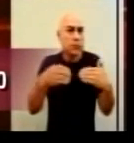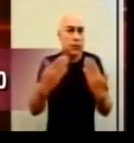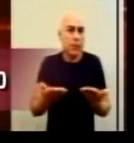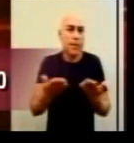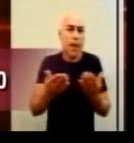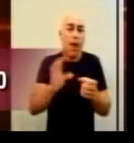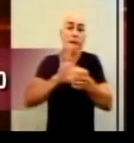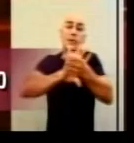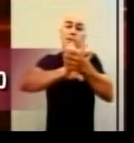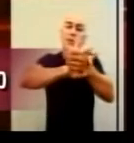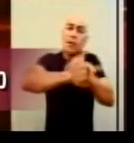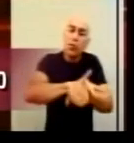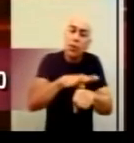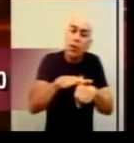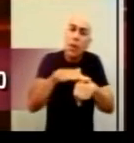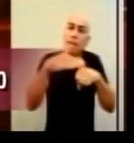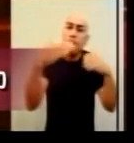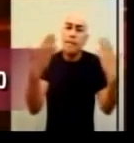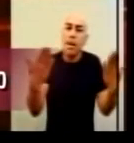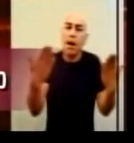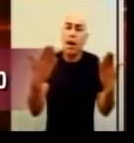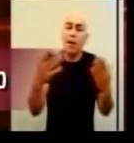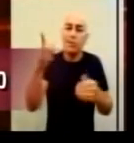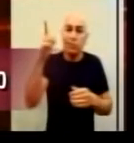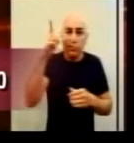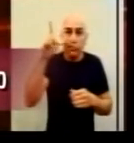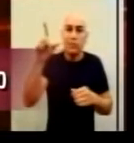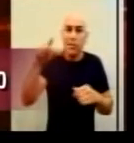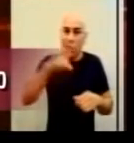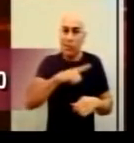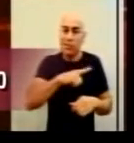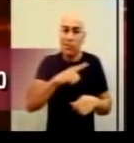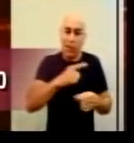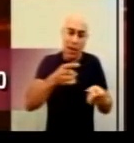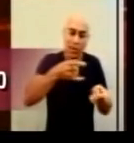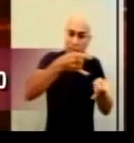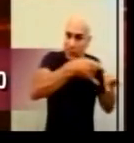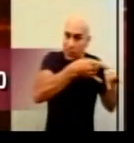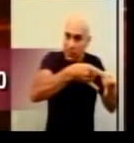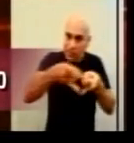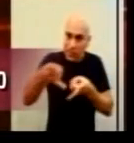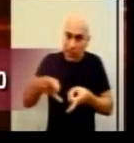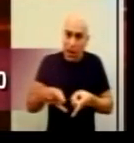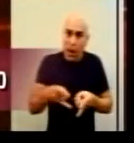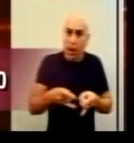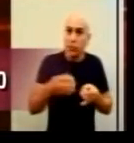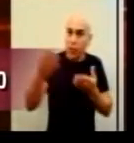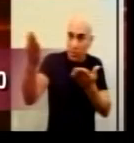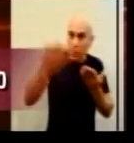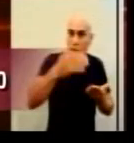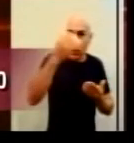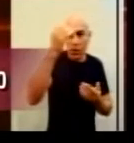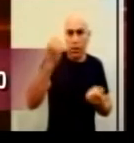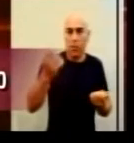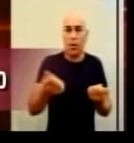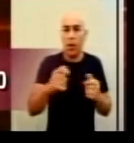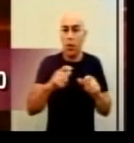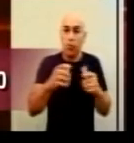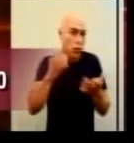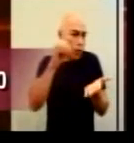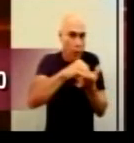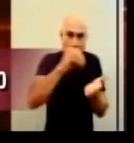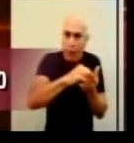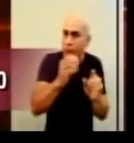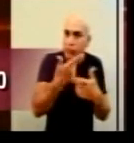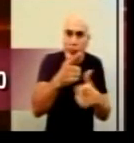uma segurança maior, né, no sentido de que temos leitos disponíveis para atender a todos. No momento, não falta leito, nunca ficou